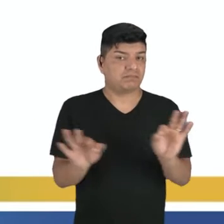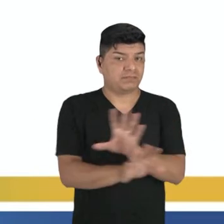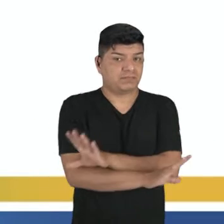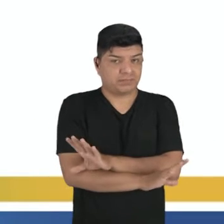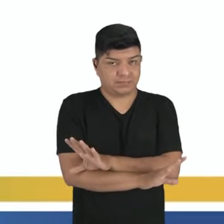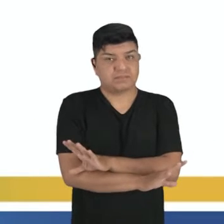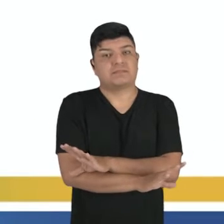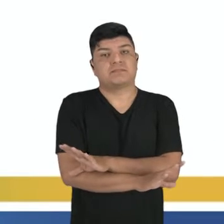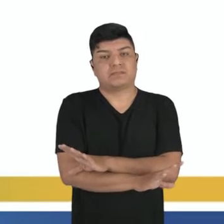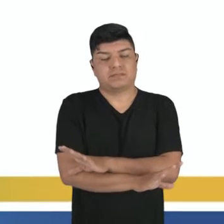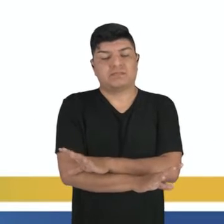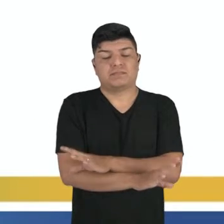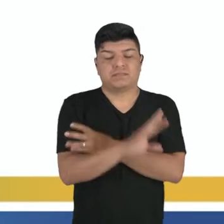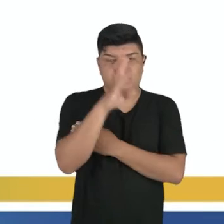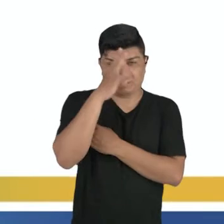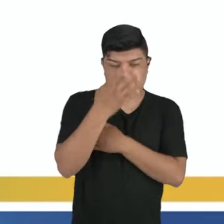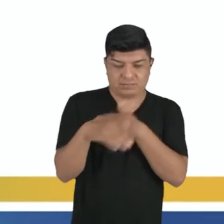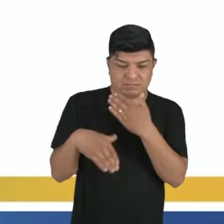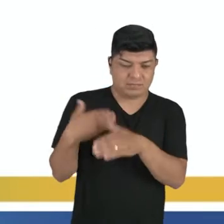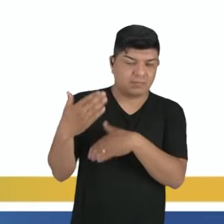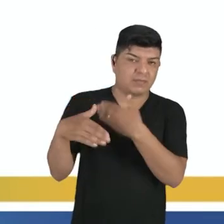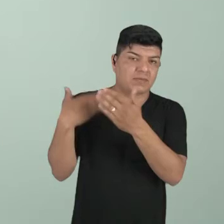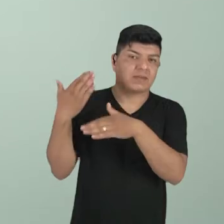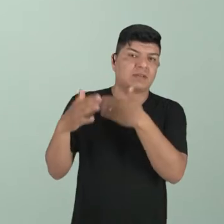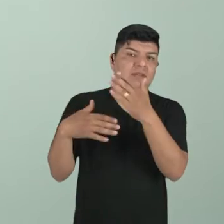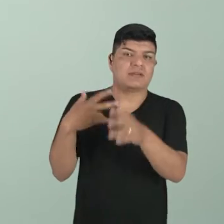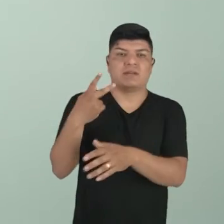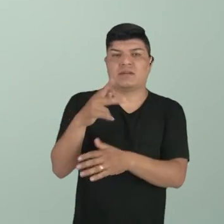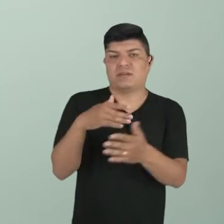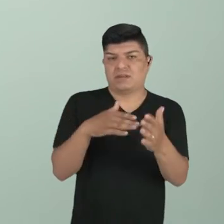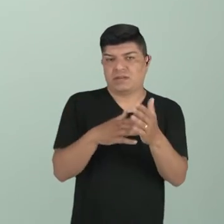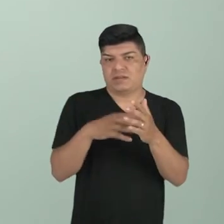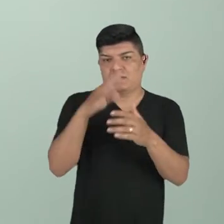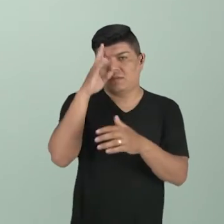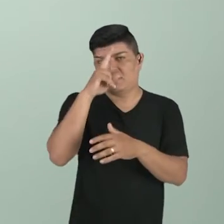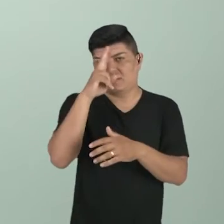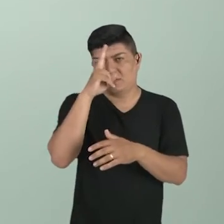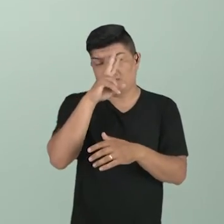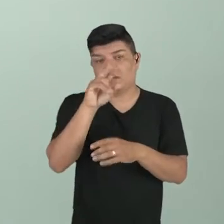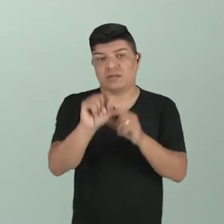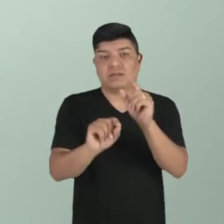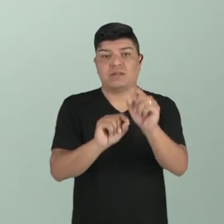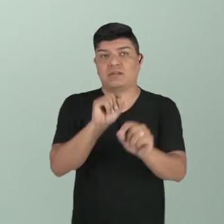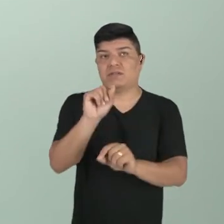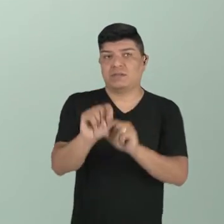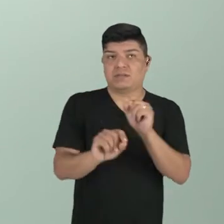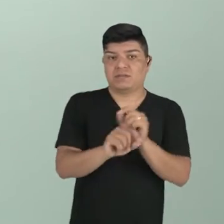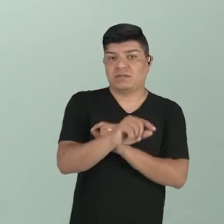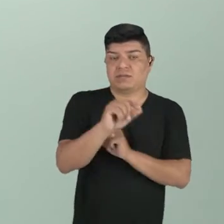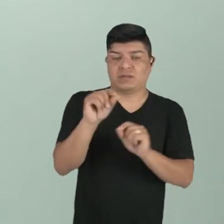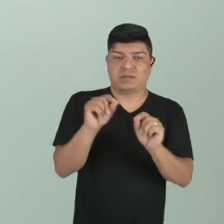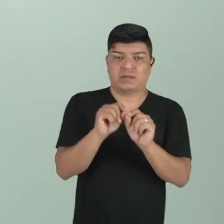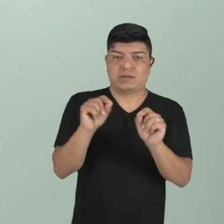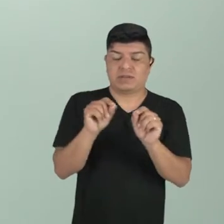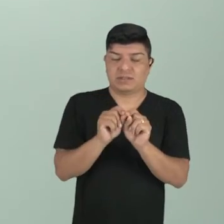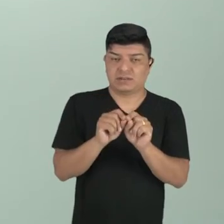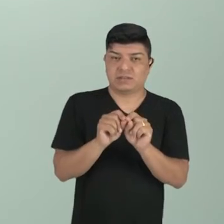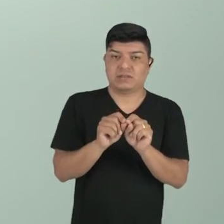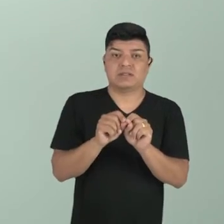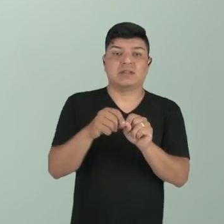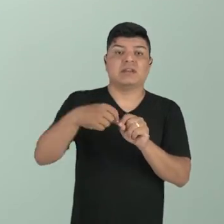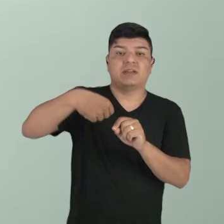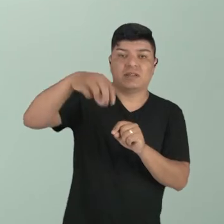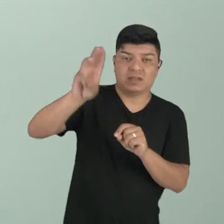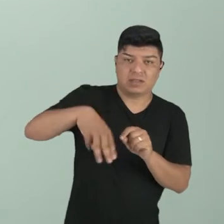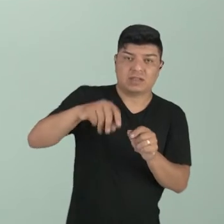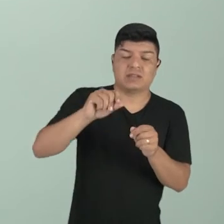vai colocando a solução, vai desenvolvendo a sua intervenção, lembrando o que você vai fazer,